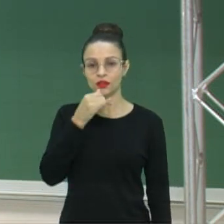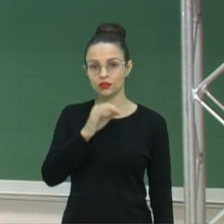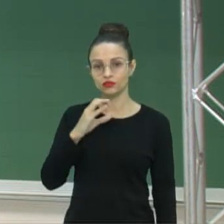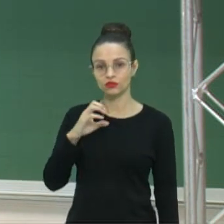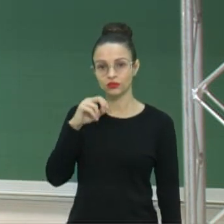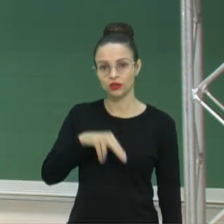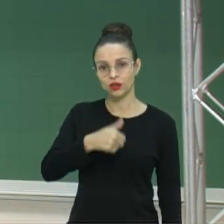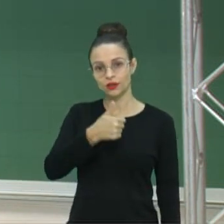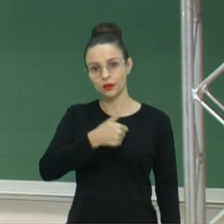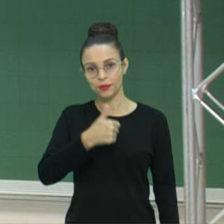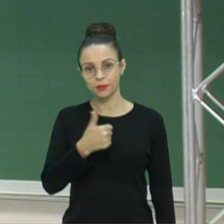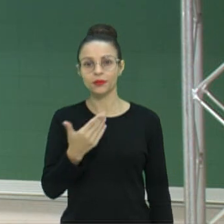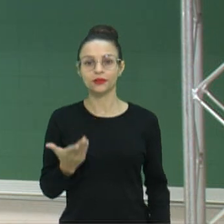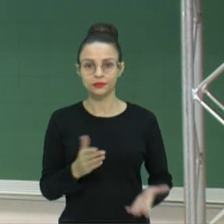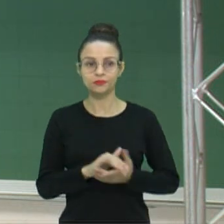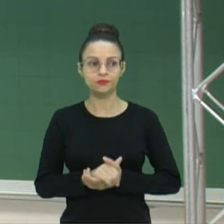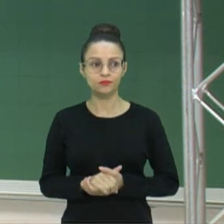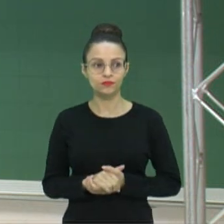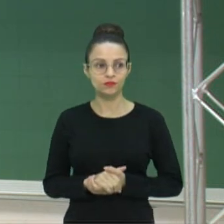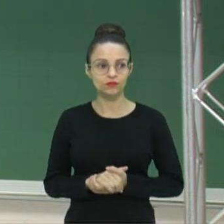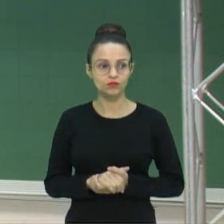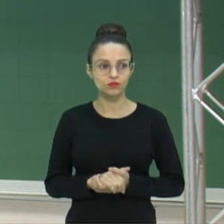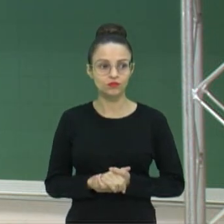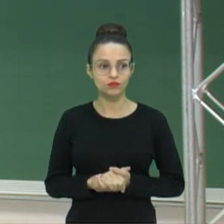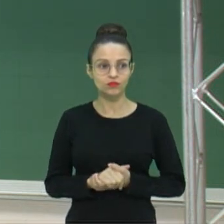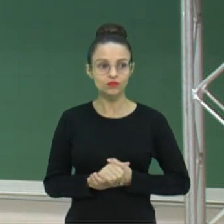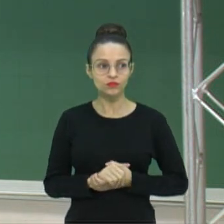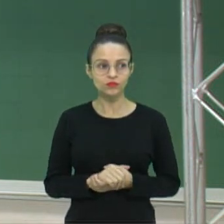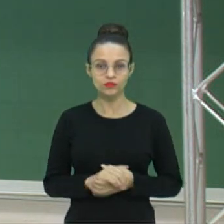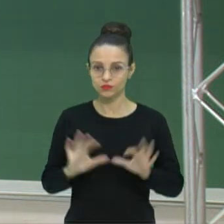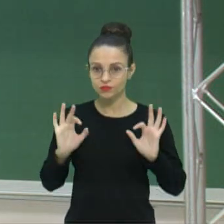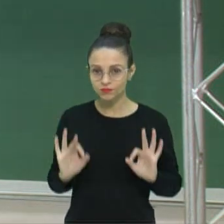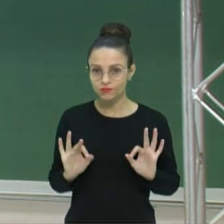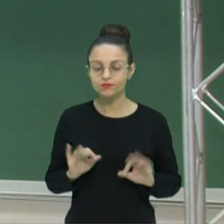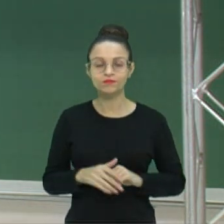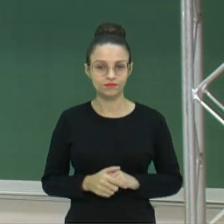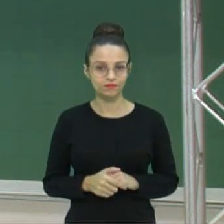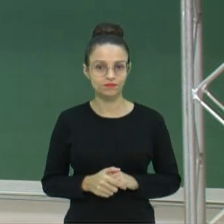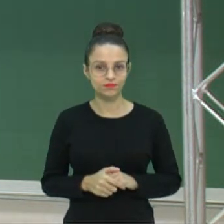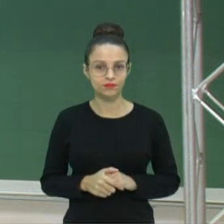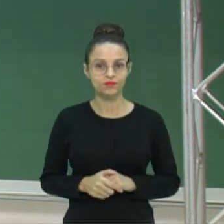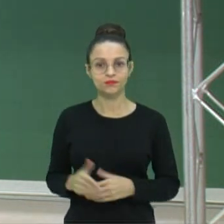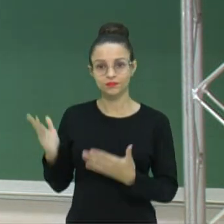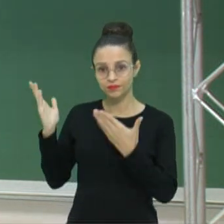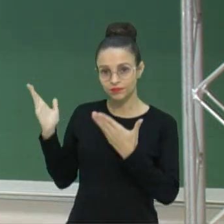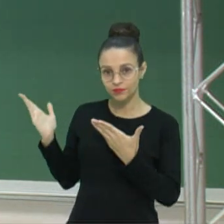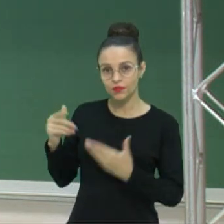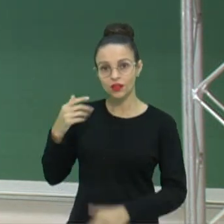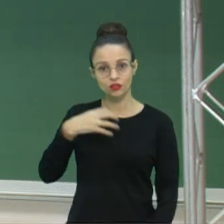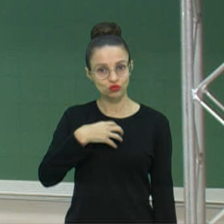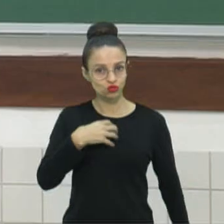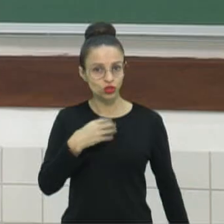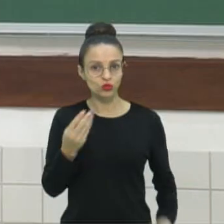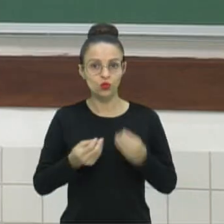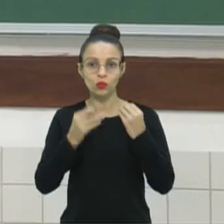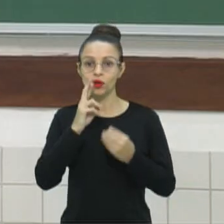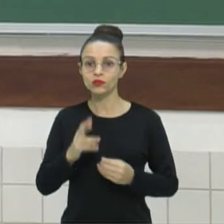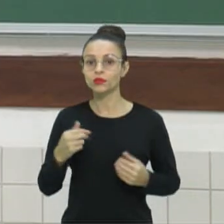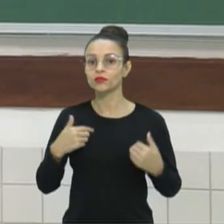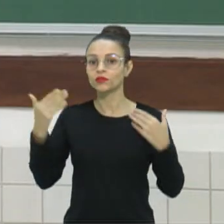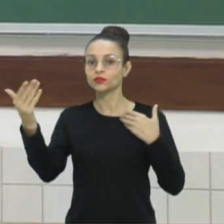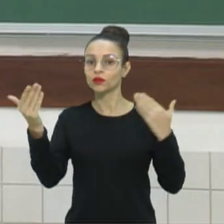da primeira situação de 3. Certo? Essa é uma forma de resolver. Eu fiz